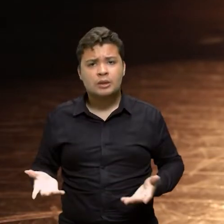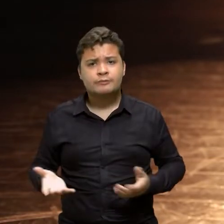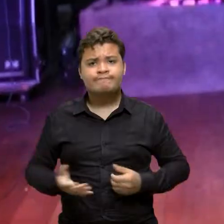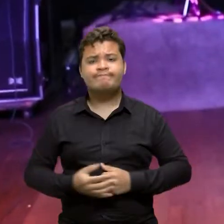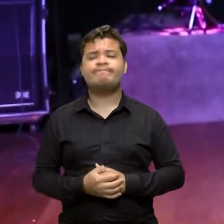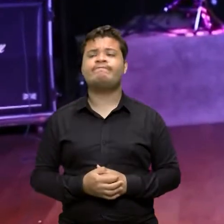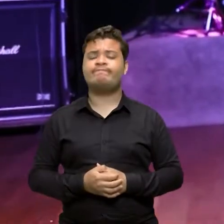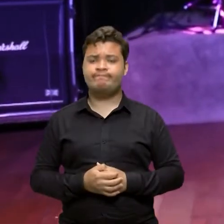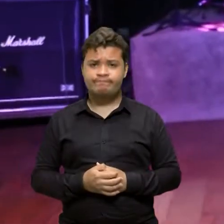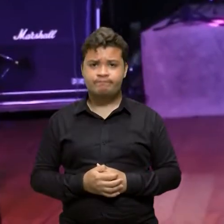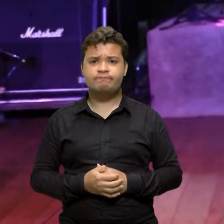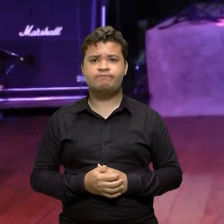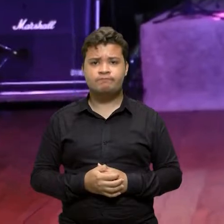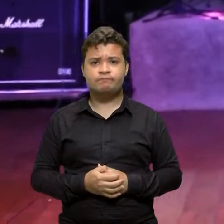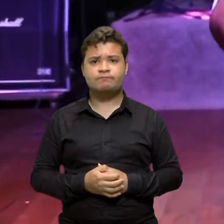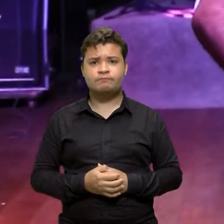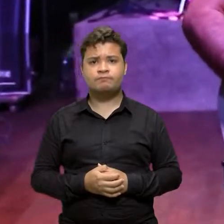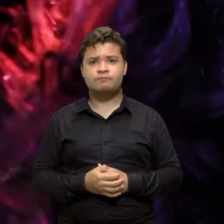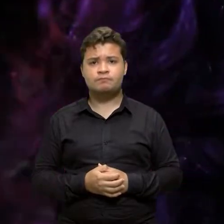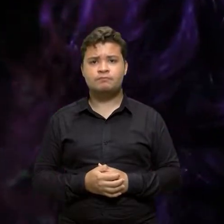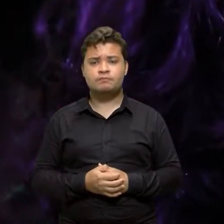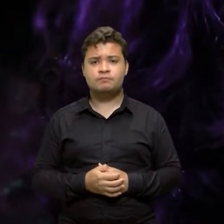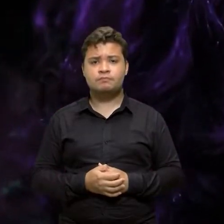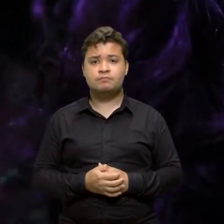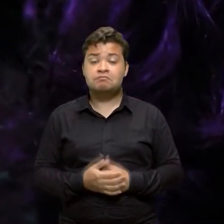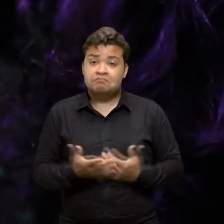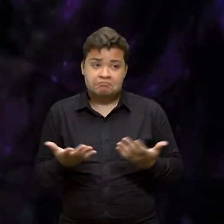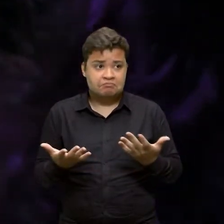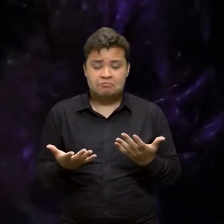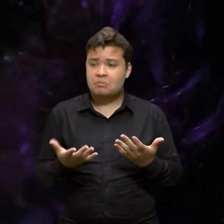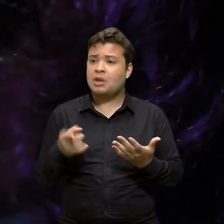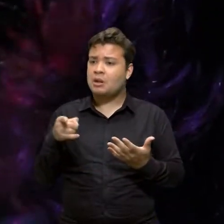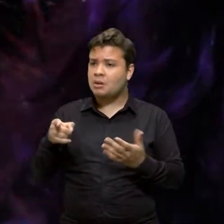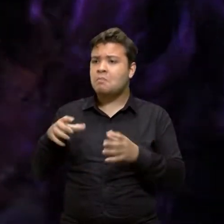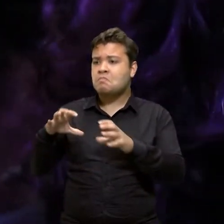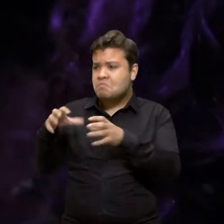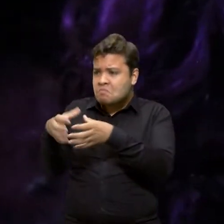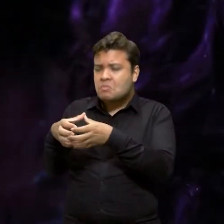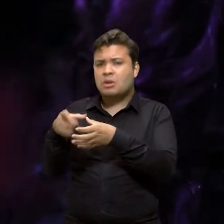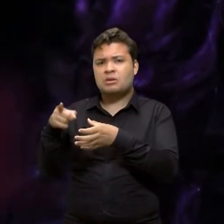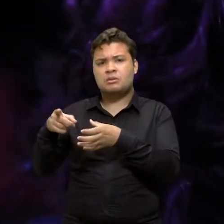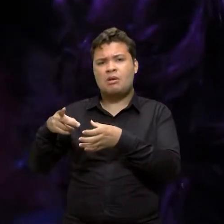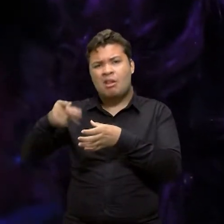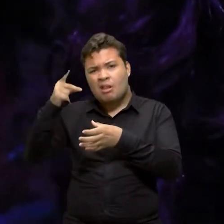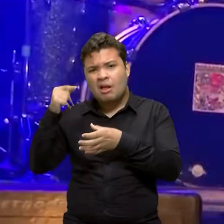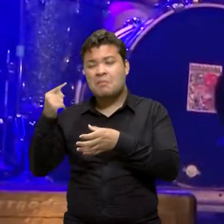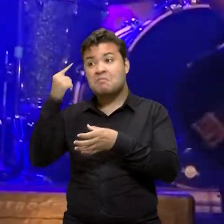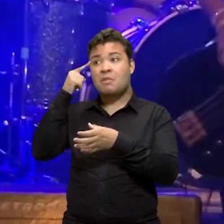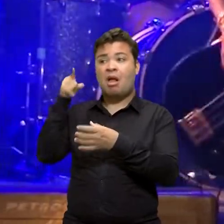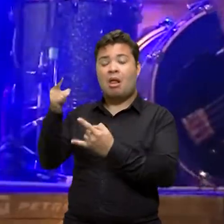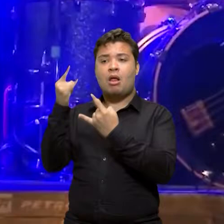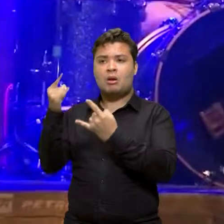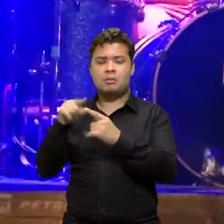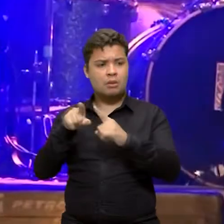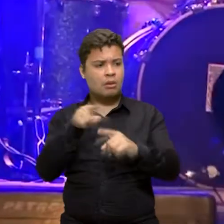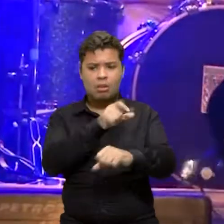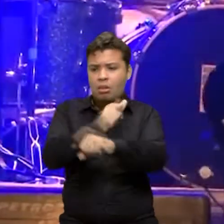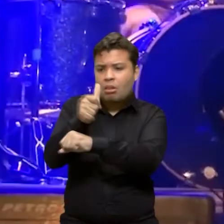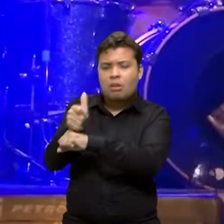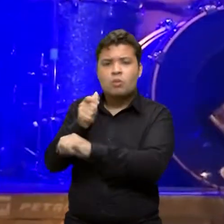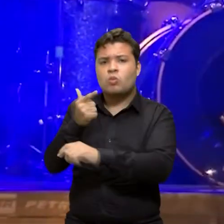esse mesmo espaço e até mesmo tomando o lugar dessas bandas mais clássicas que a gente